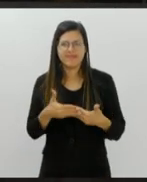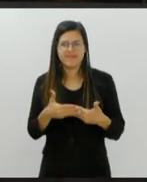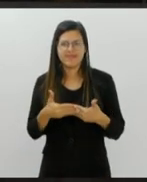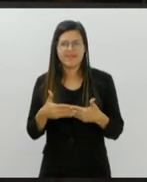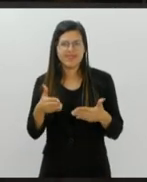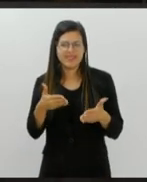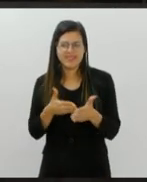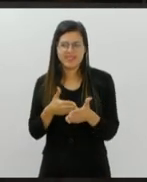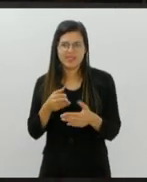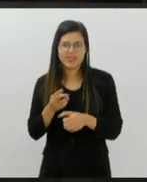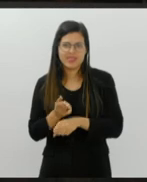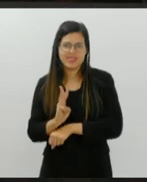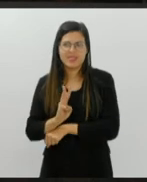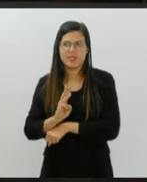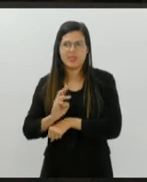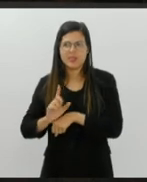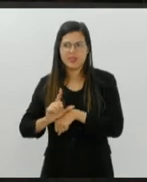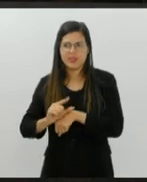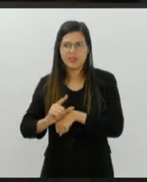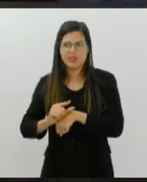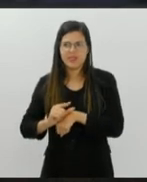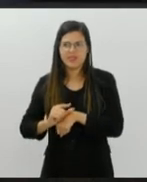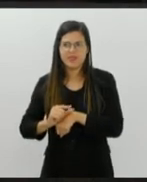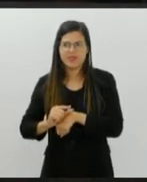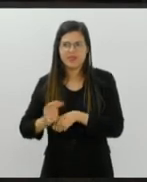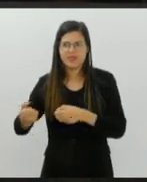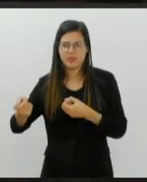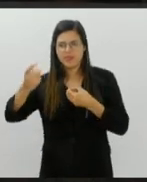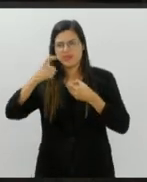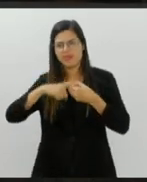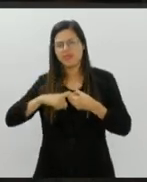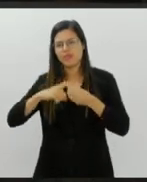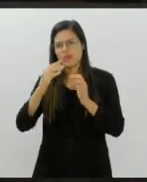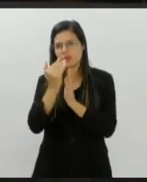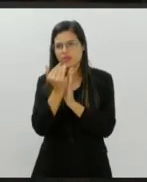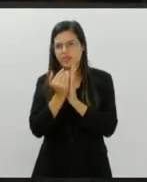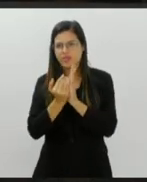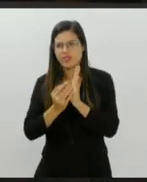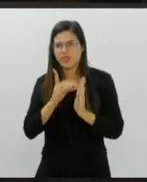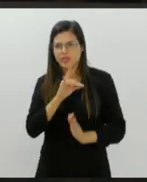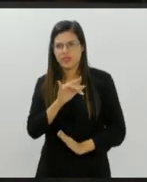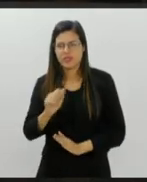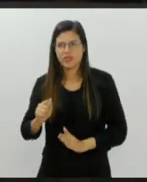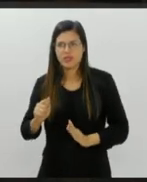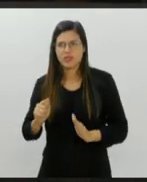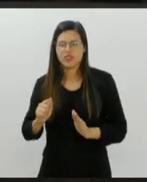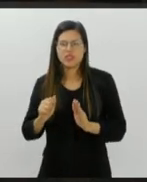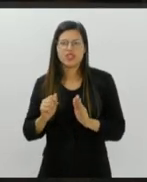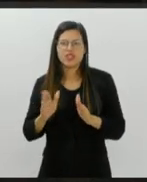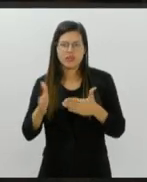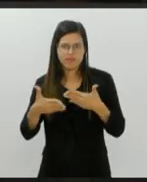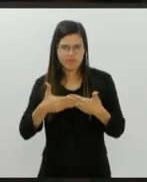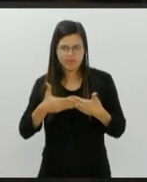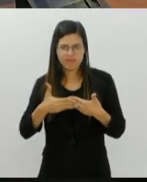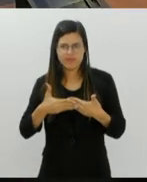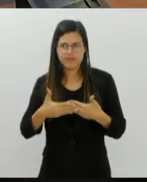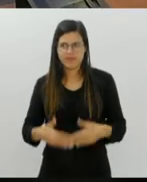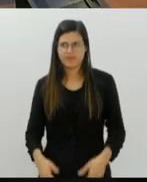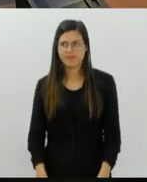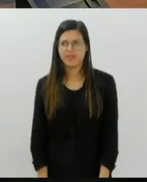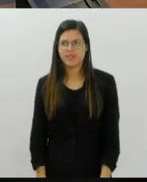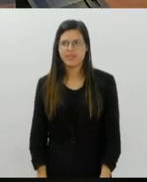15 horas até às 15 horas quando retornaremos com a ordem do dia quando retornaremos com a ordem do dia suspens sup essa sessão